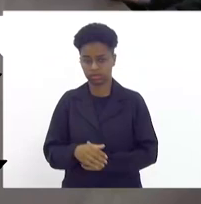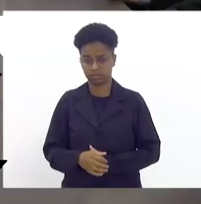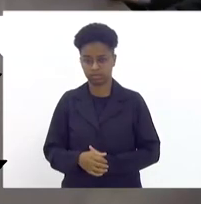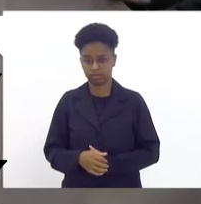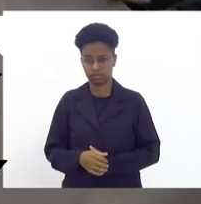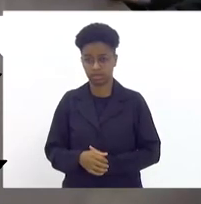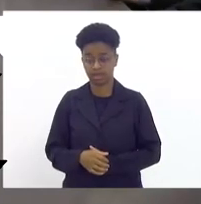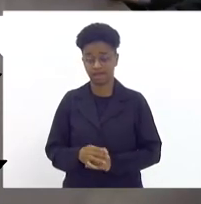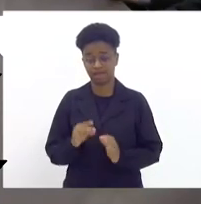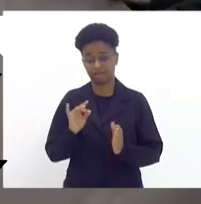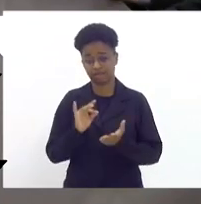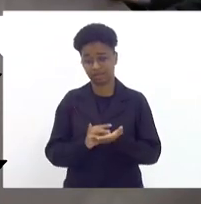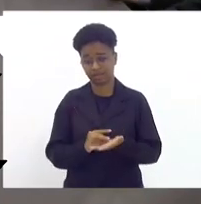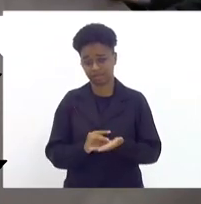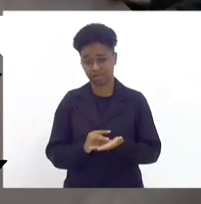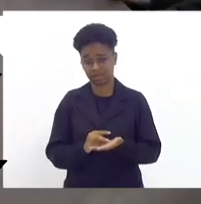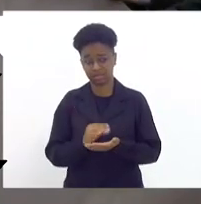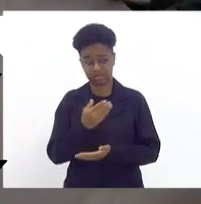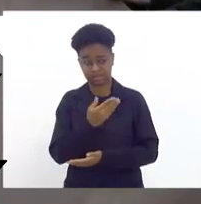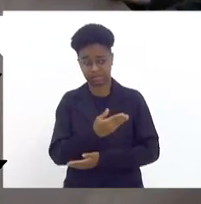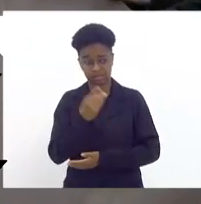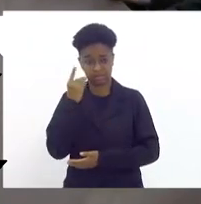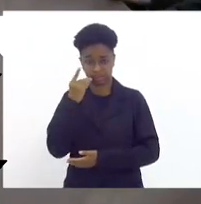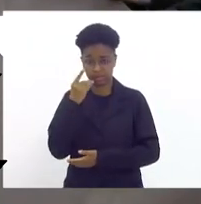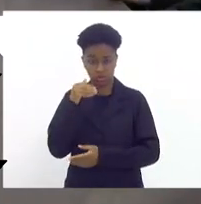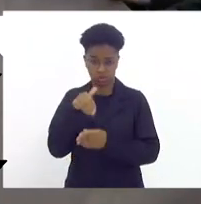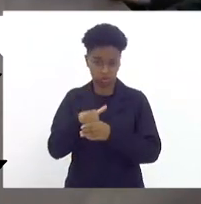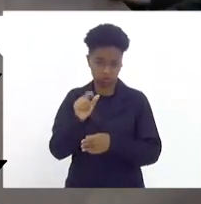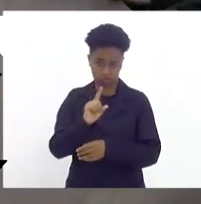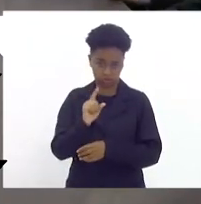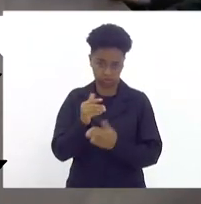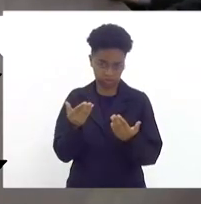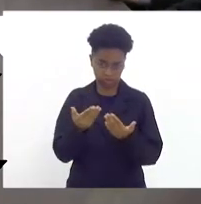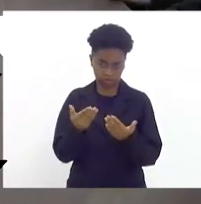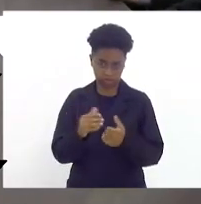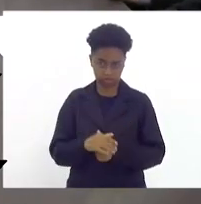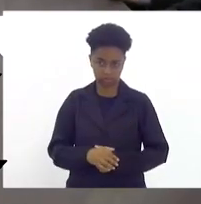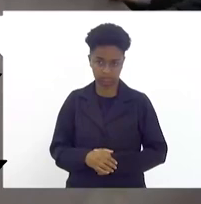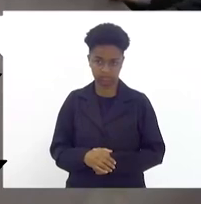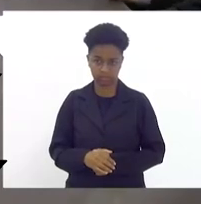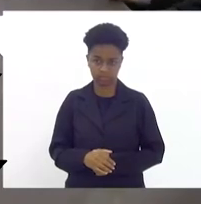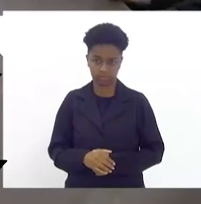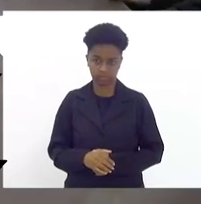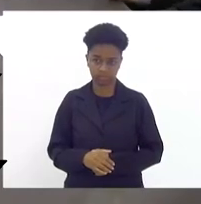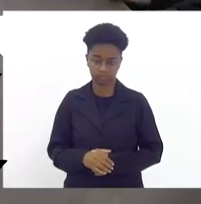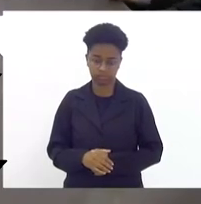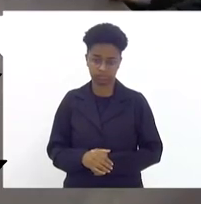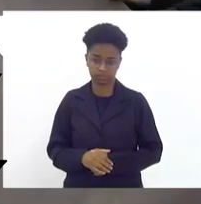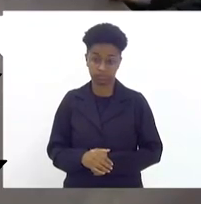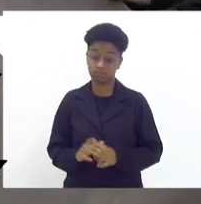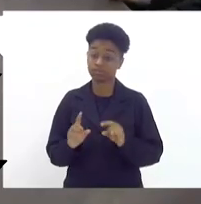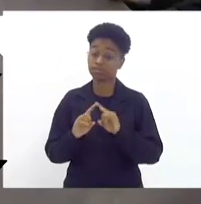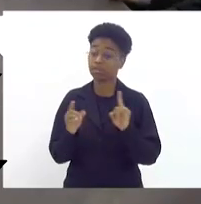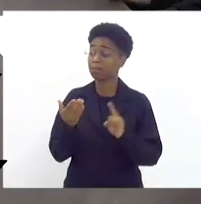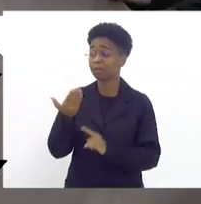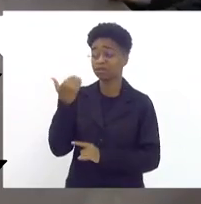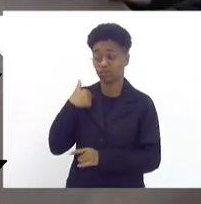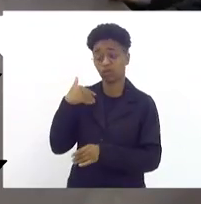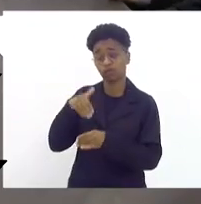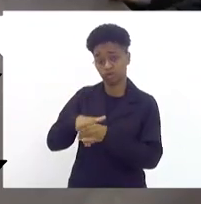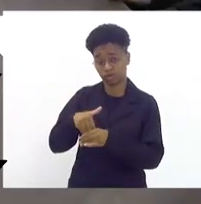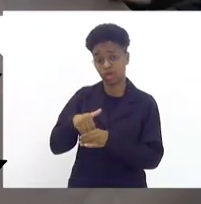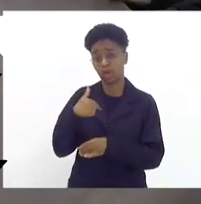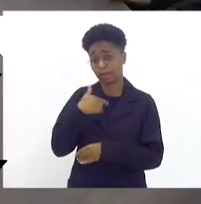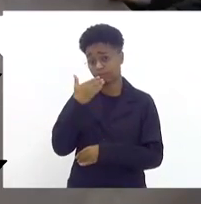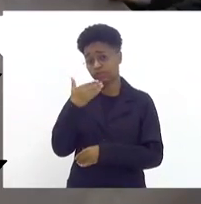É, na verdade, o deputado Carlos Mink não está votando nesse momento. Então, sim, mas na época eu estava pedindo um voto